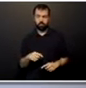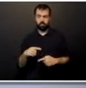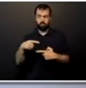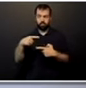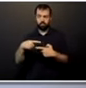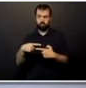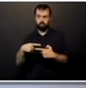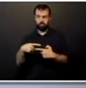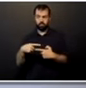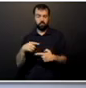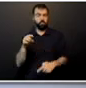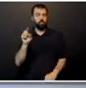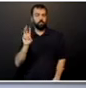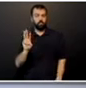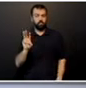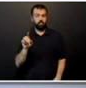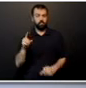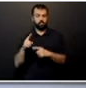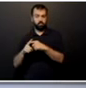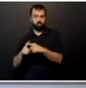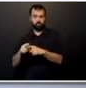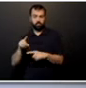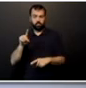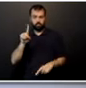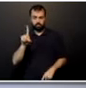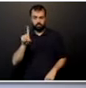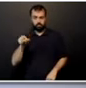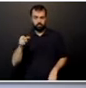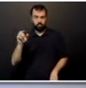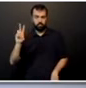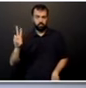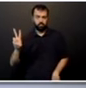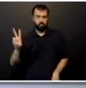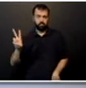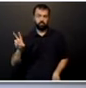está aqui e três vezes 1,20